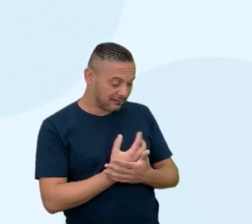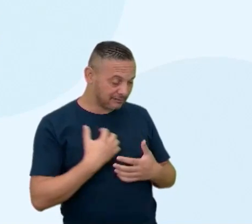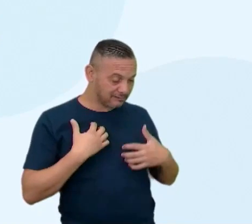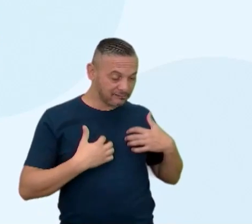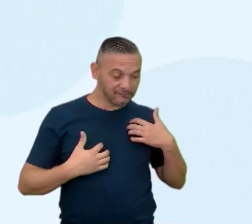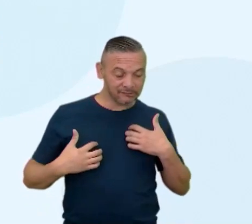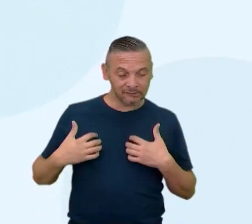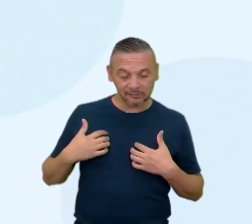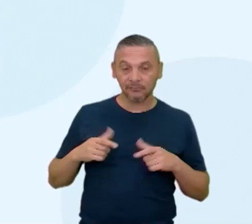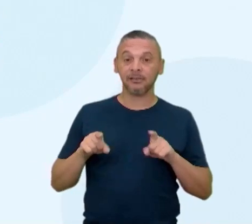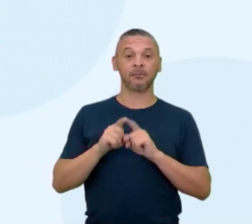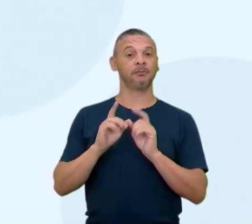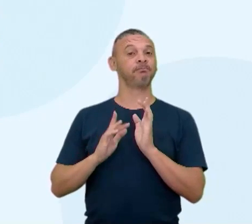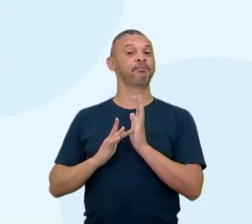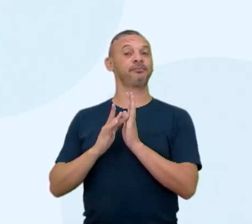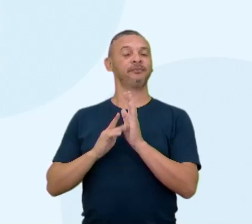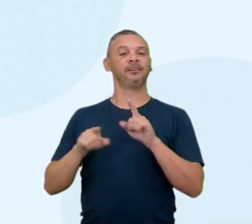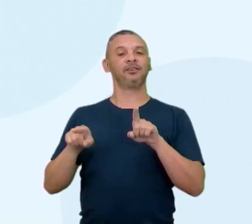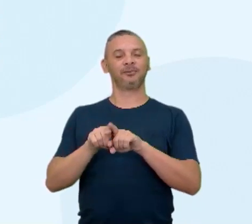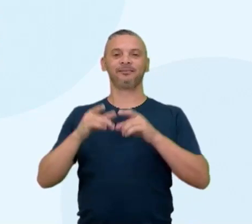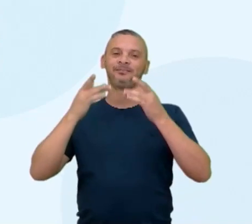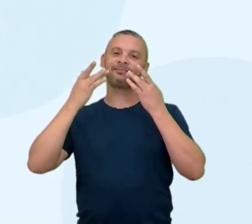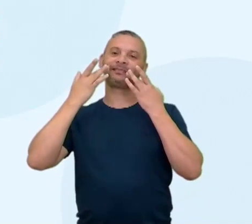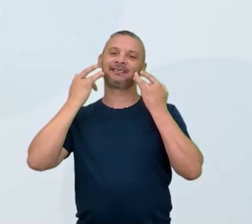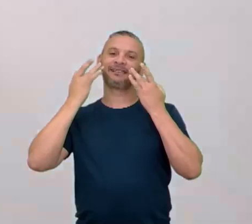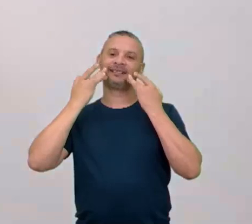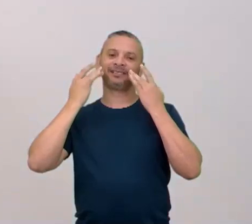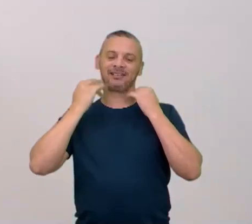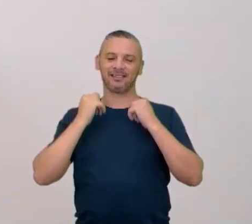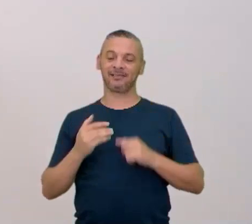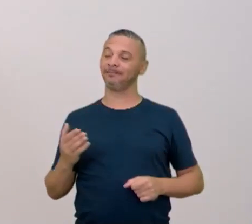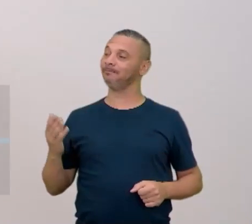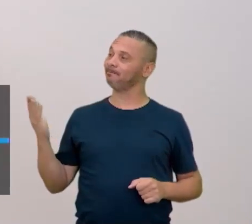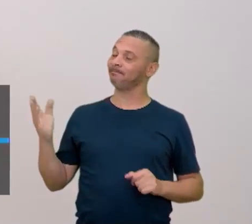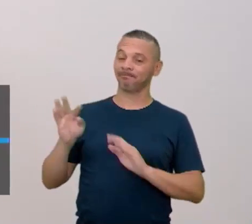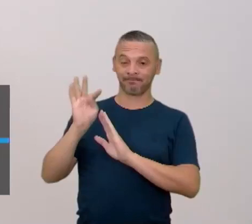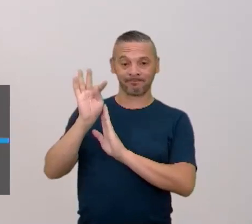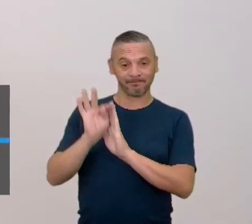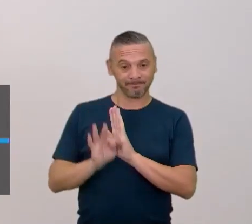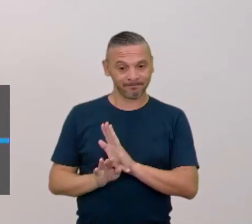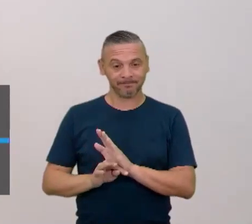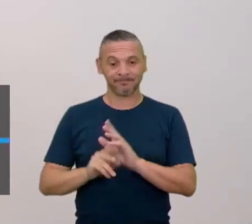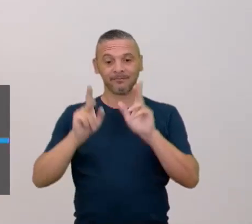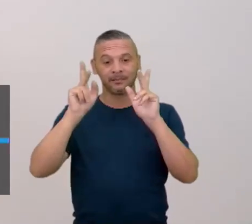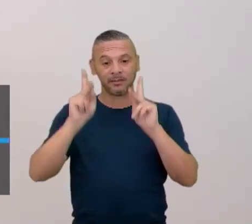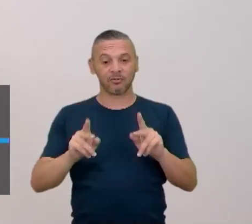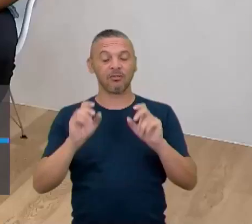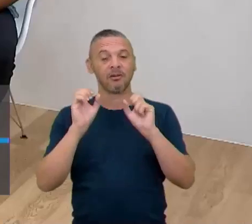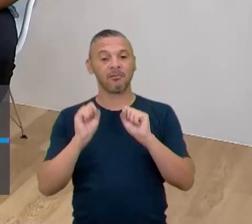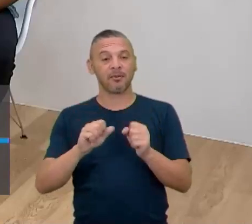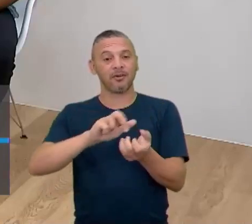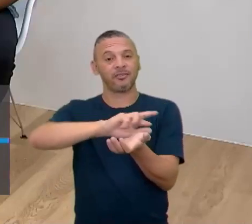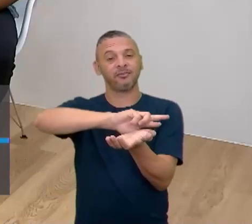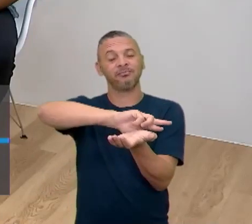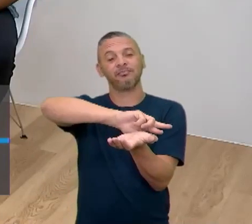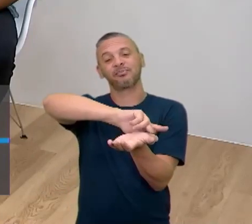a farsa. Então, nós já vimos aí que na parte do teatro a pessoa pode fazer sozinha,